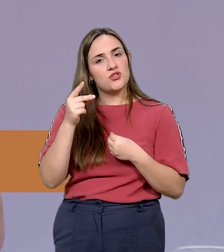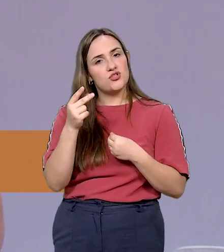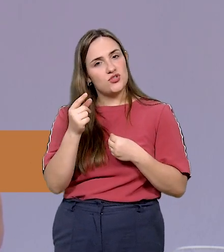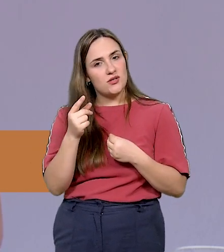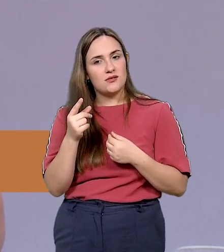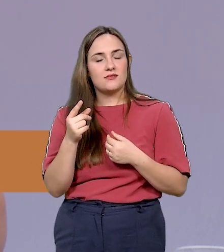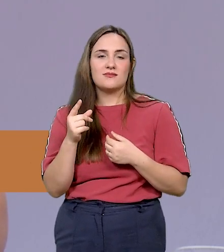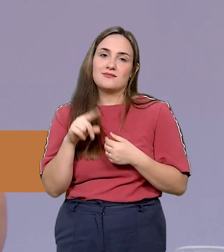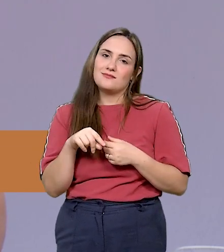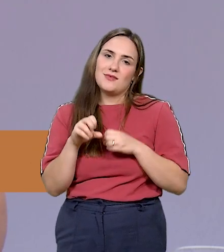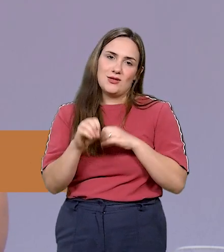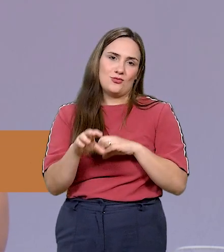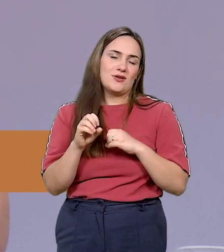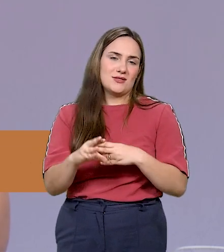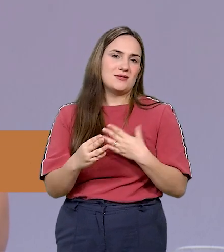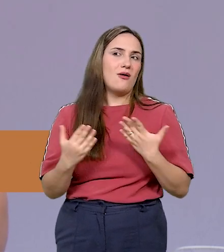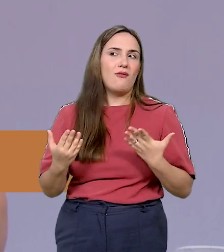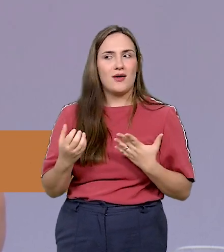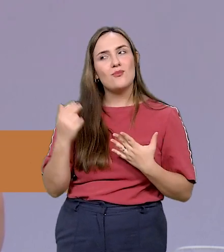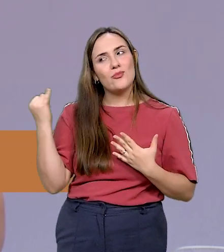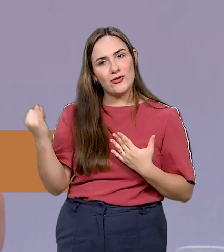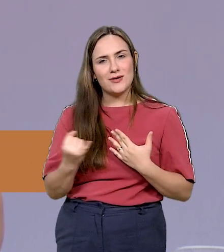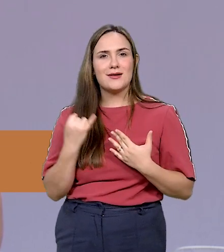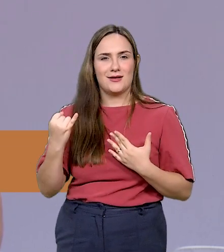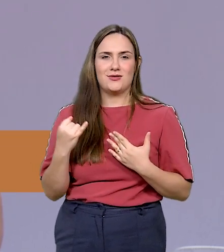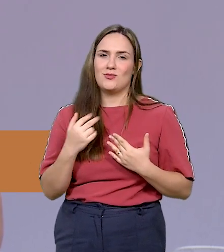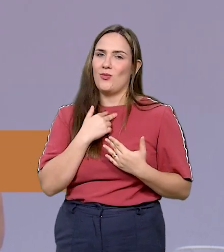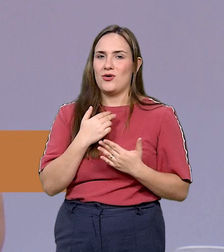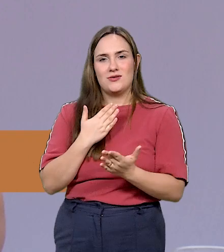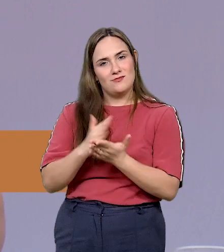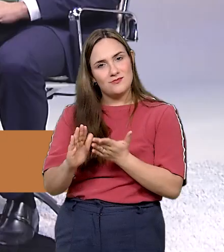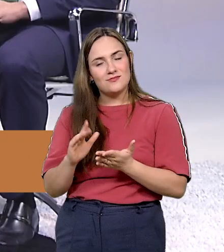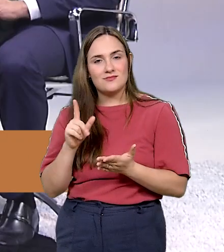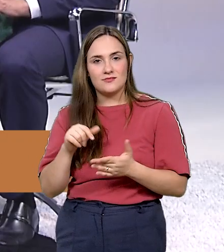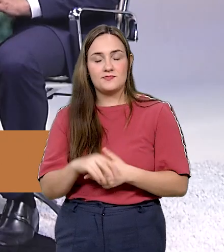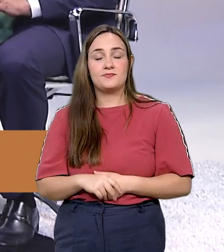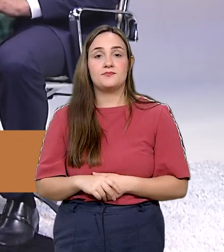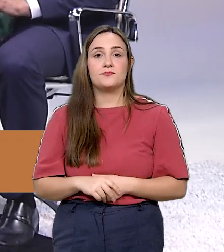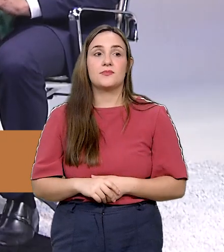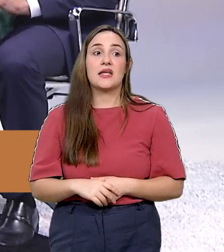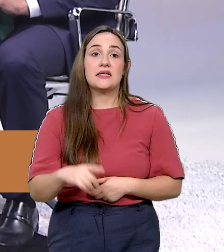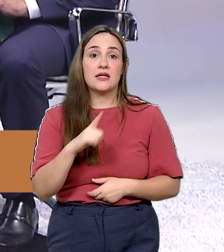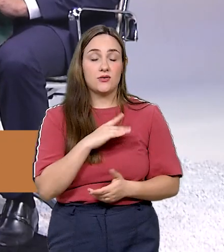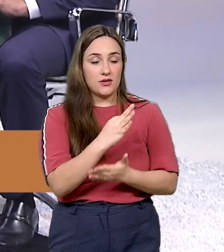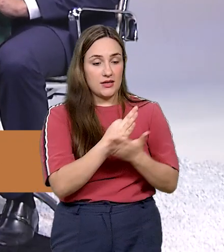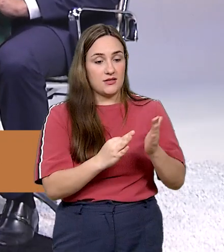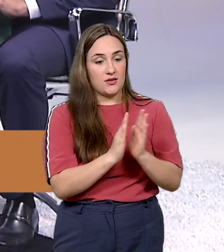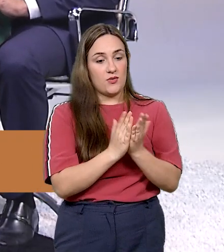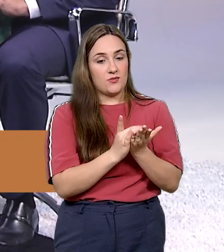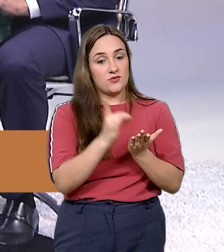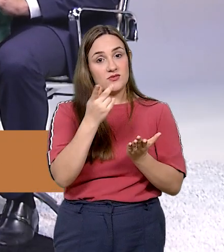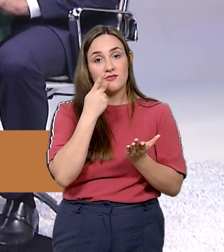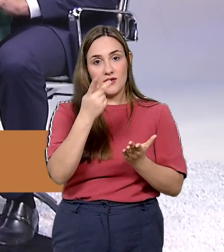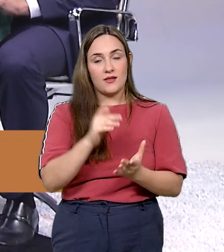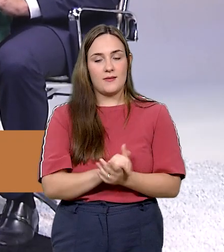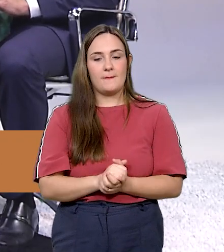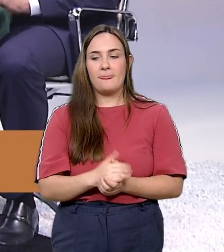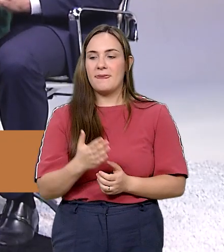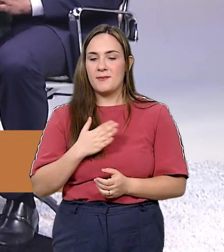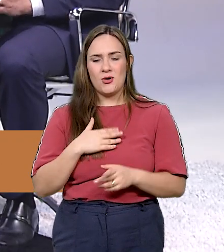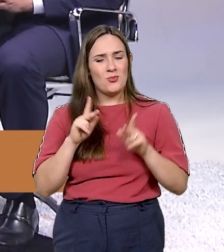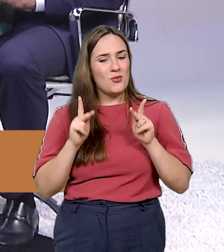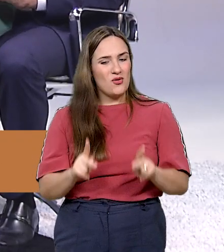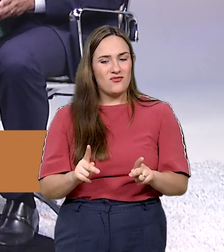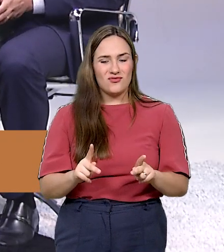financeira. Educação em direitos nunca é demais, né, doutor? Fala um pouco para a gente desse projeto. Tem uma passagem bíblica que diz o seguinte: o